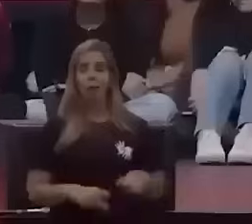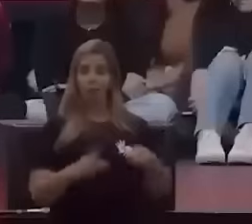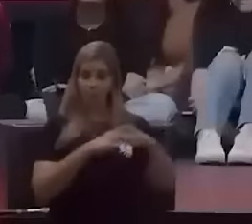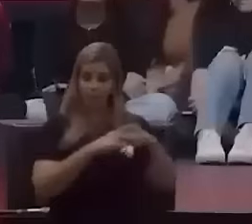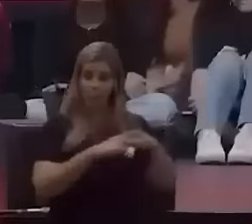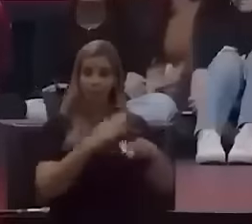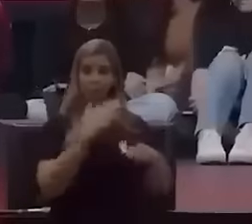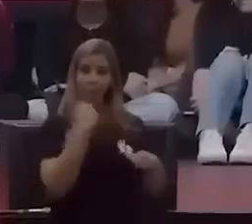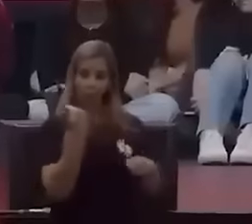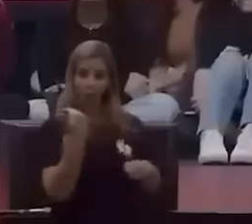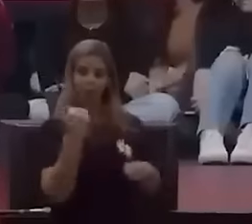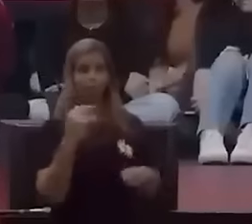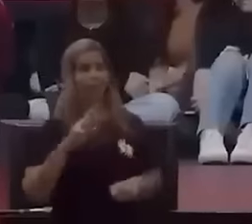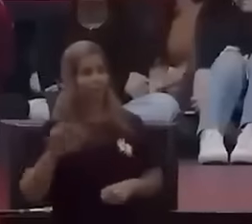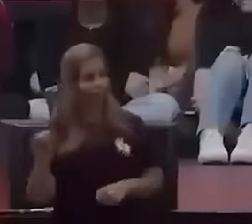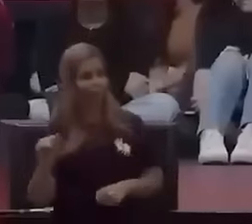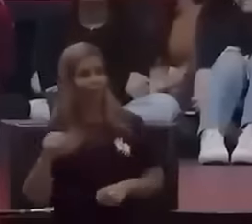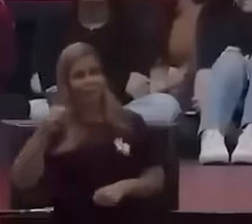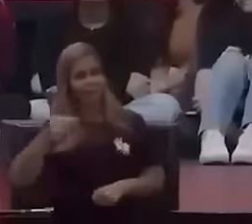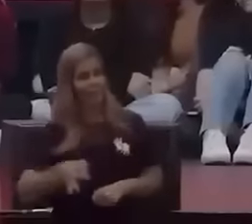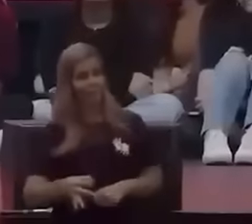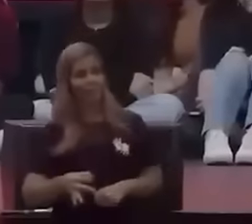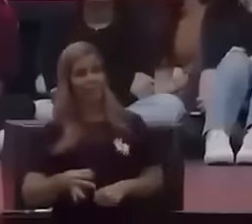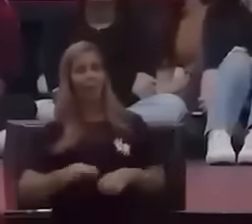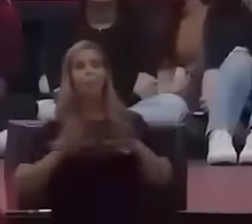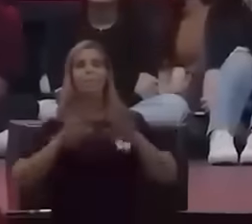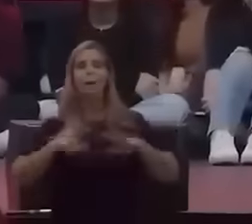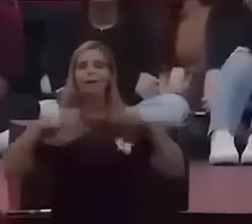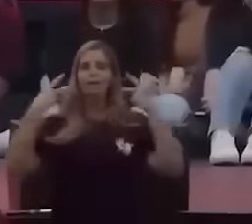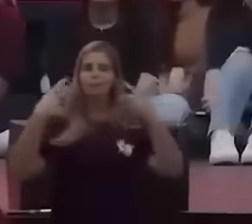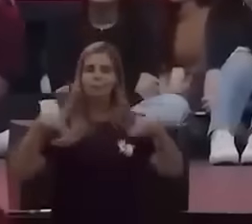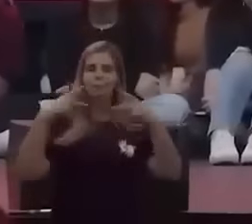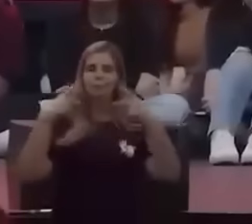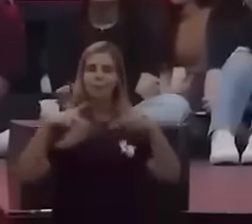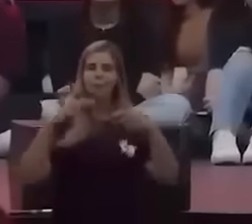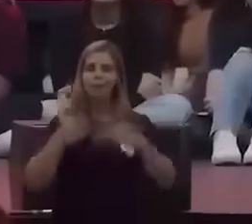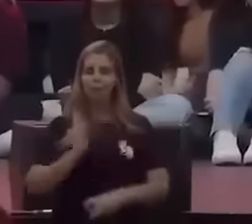Pedro vai morrer, mas a pregação de Pedro vai continuar.